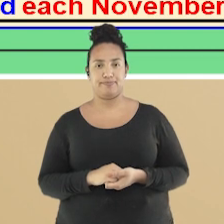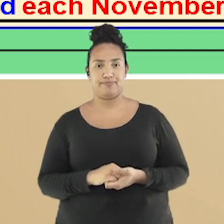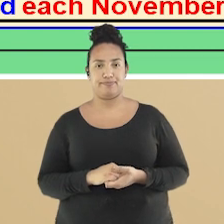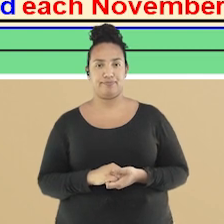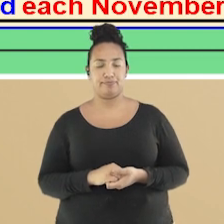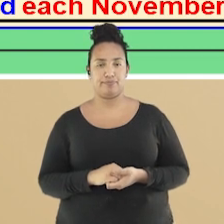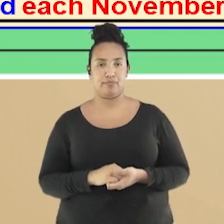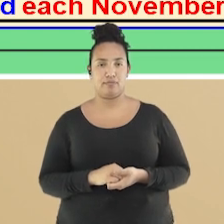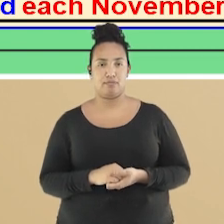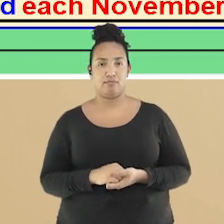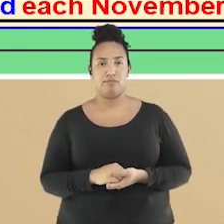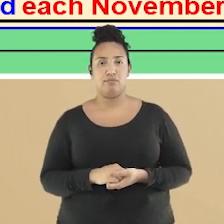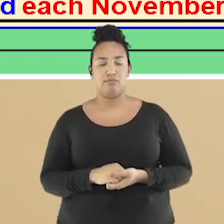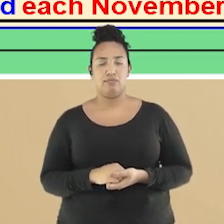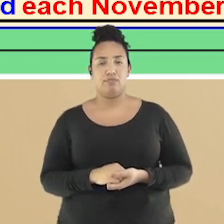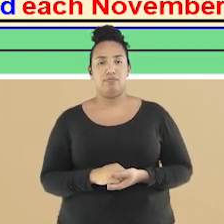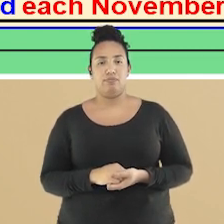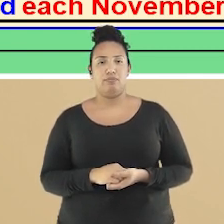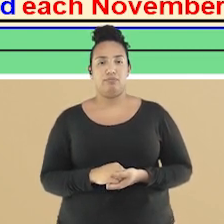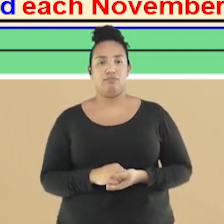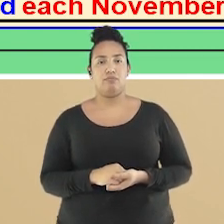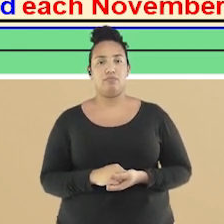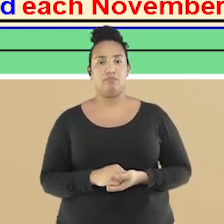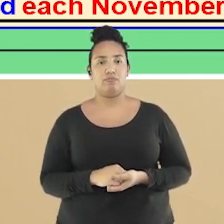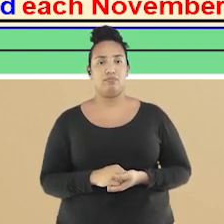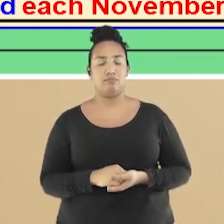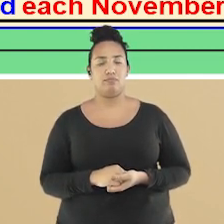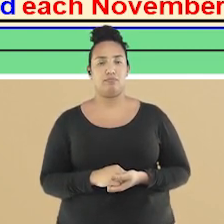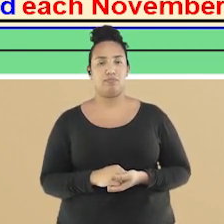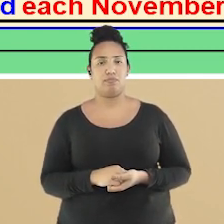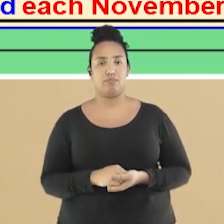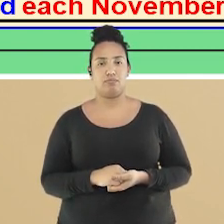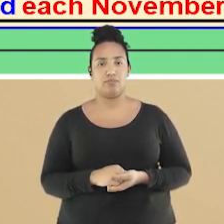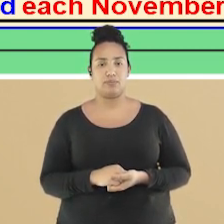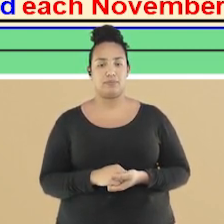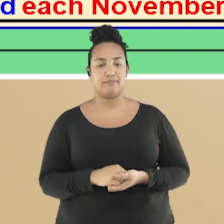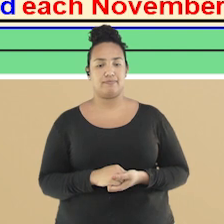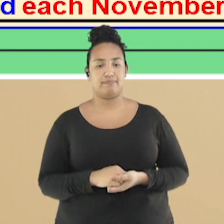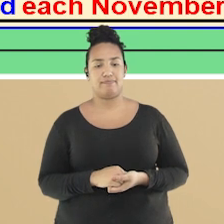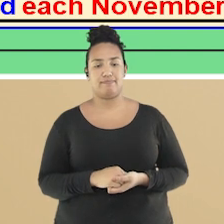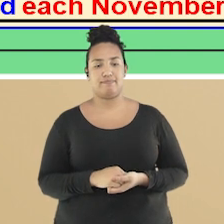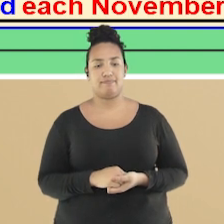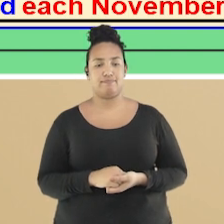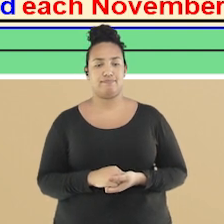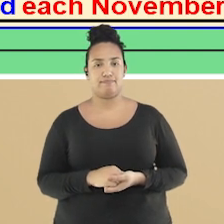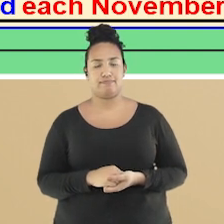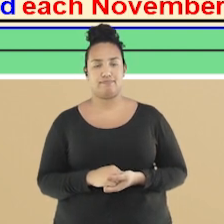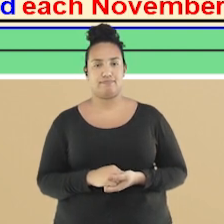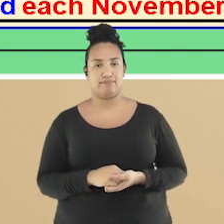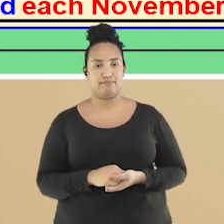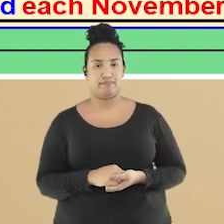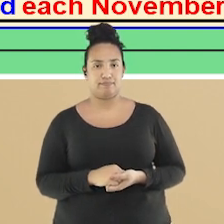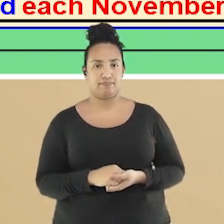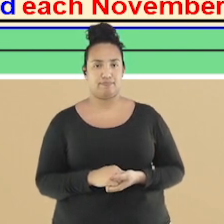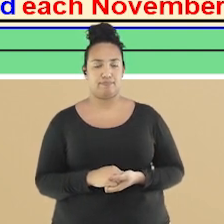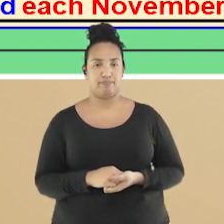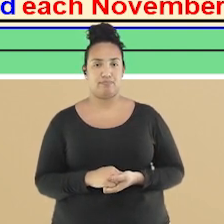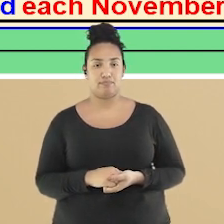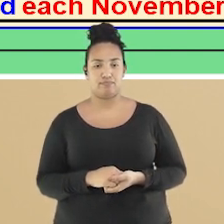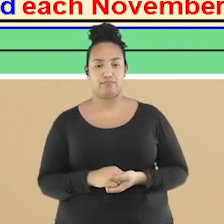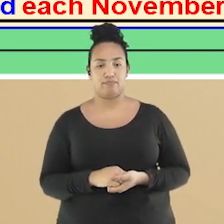Civil War, that President Abraham Lincoln proclaimed a National Thanksgiving Day to be held each